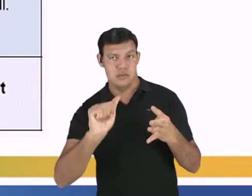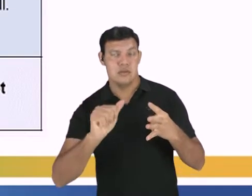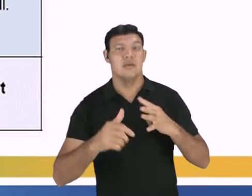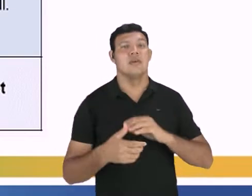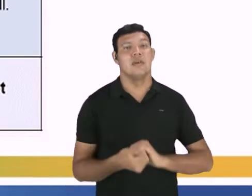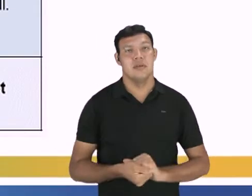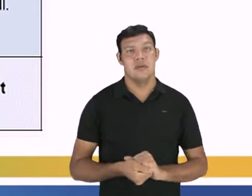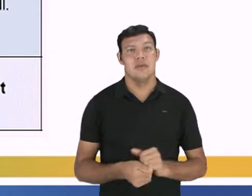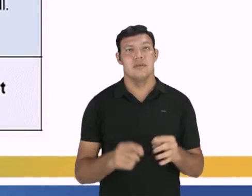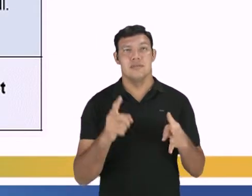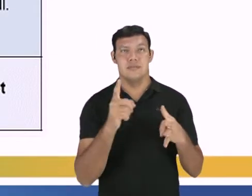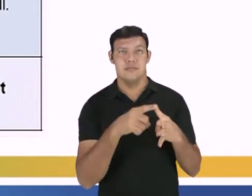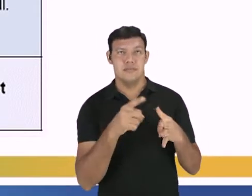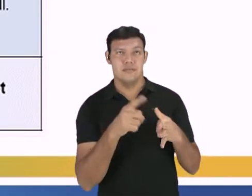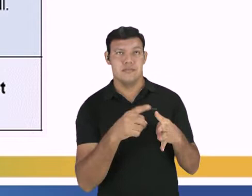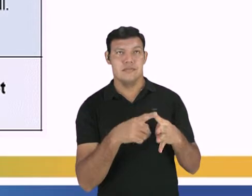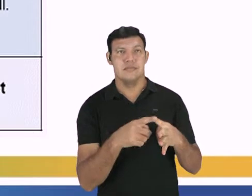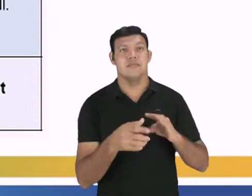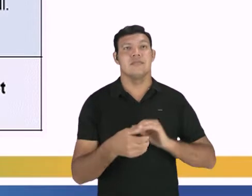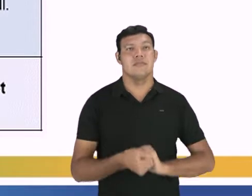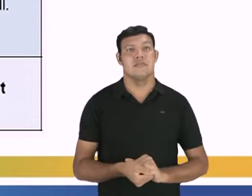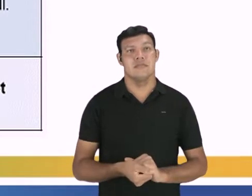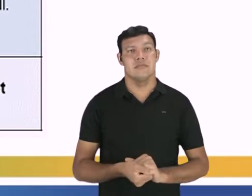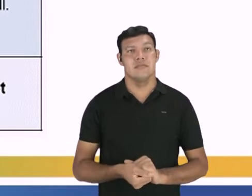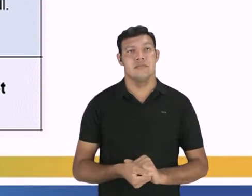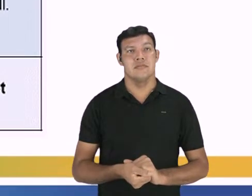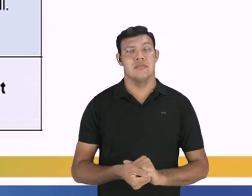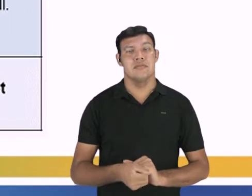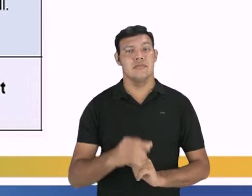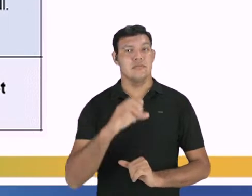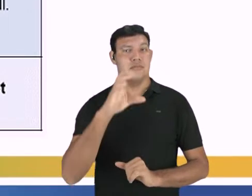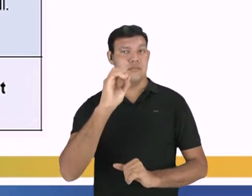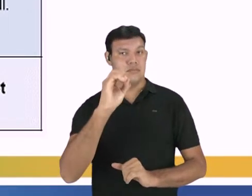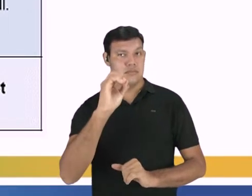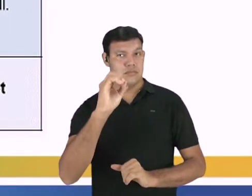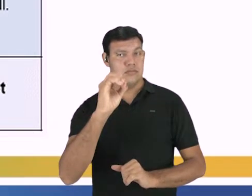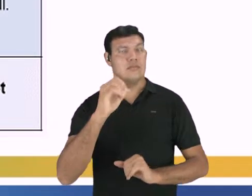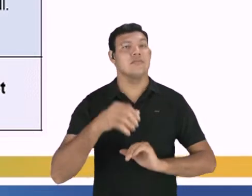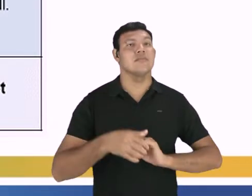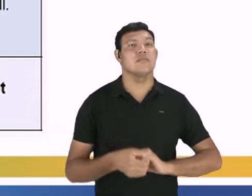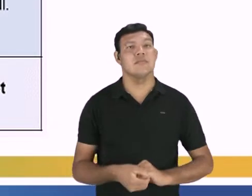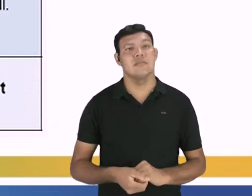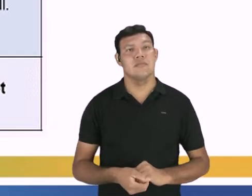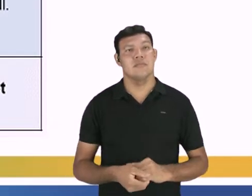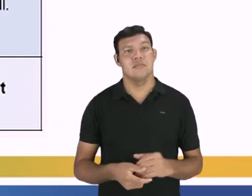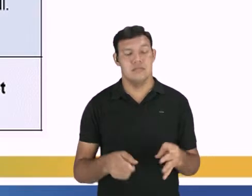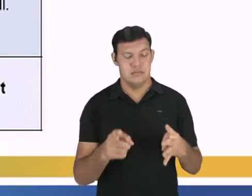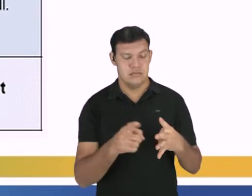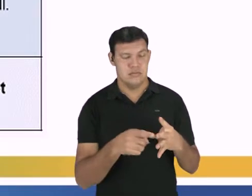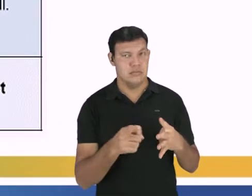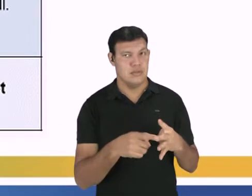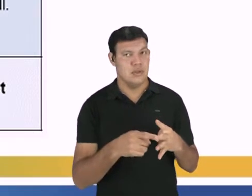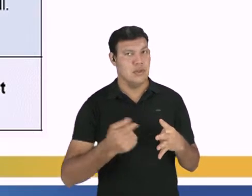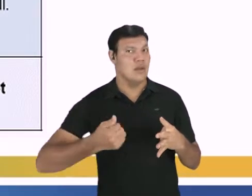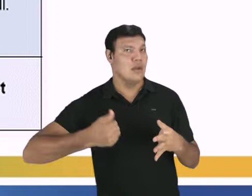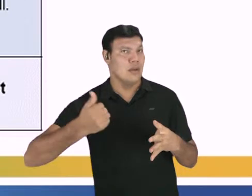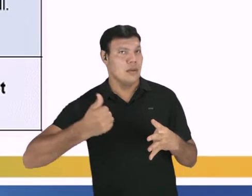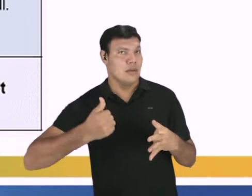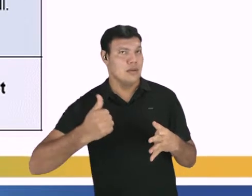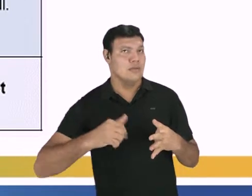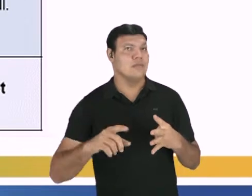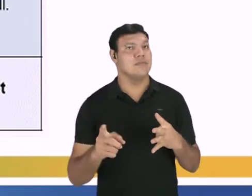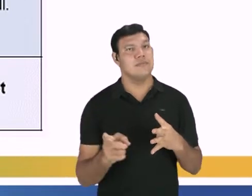estão aparecendo aí pra gente. A condicional tipo 0, zero conditional. First conditional, que é a